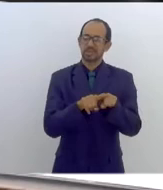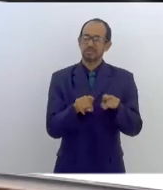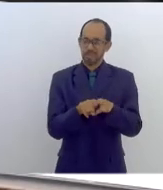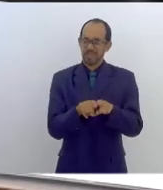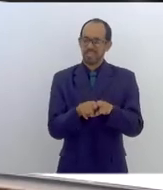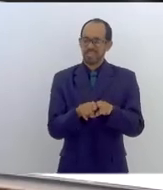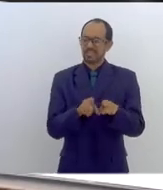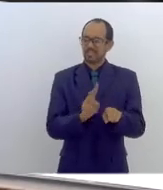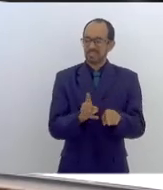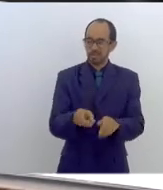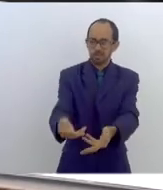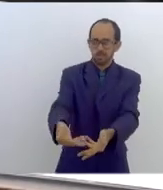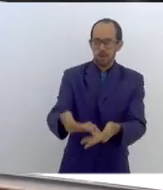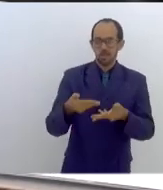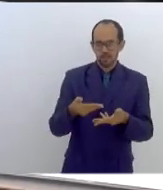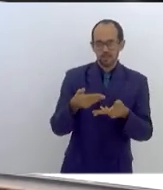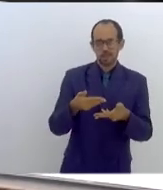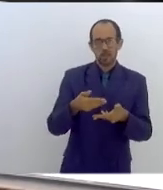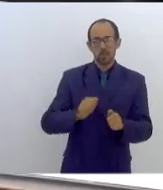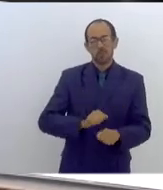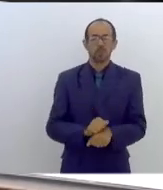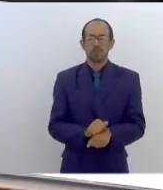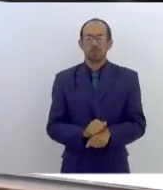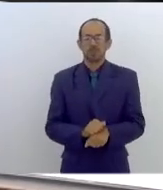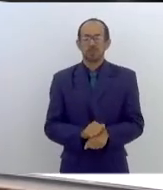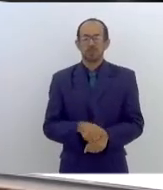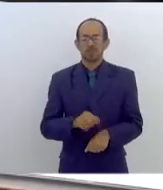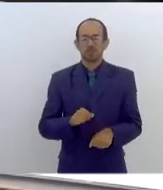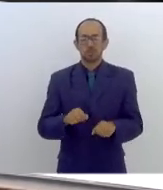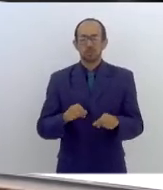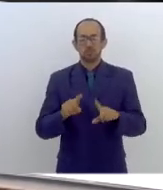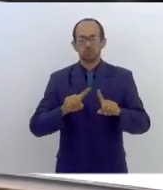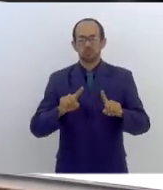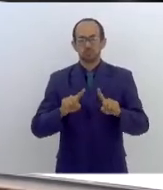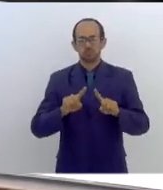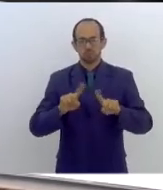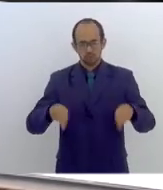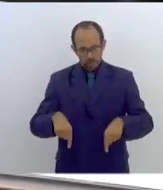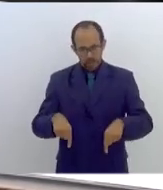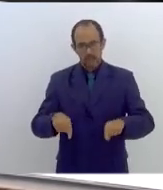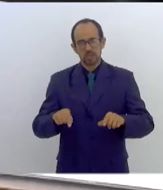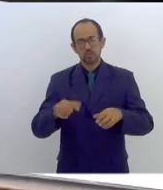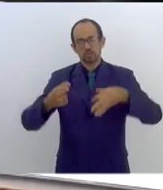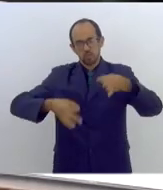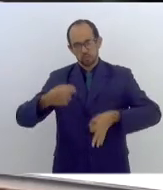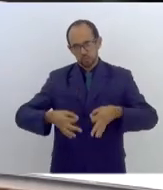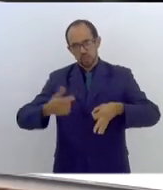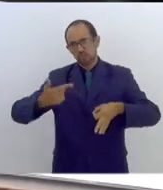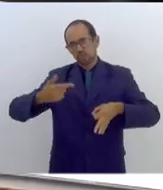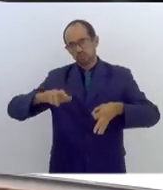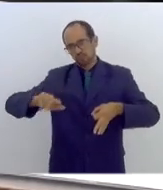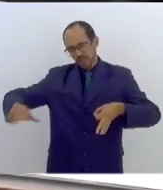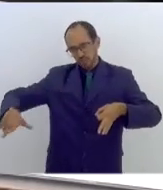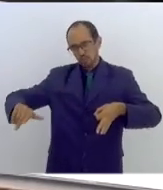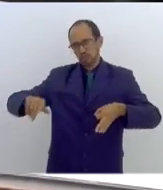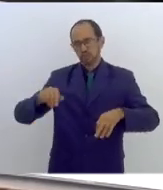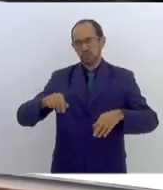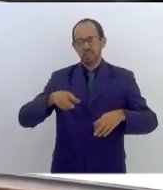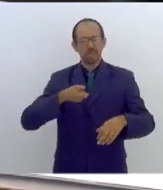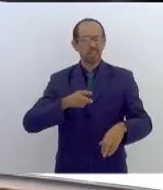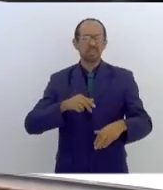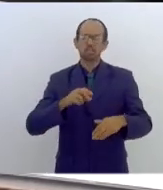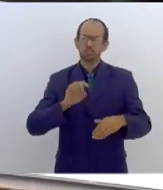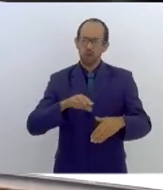a que acolhedor faz parte com o juiz com os funcionários E desde então ele só se aprimorou